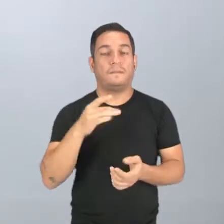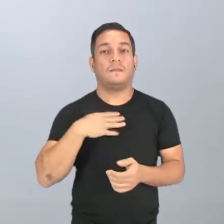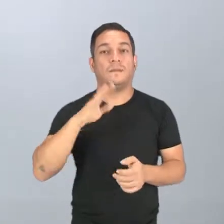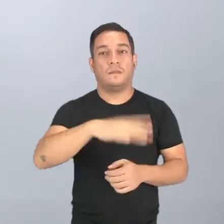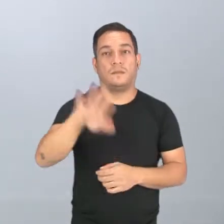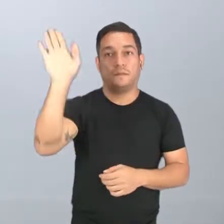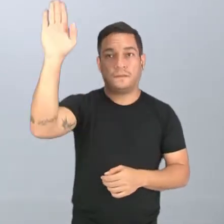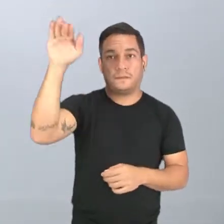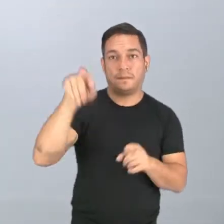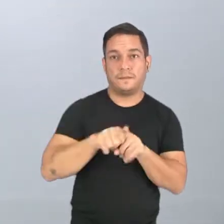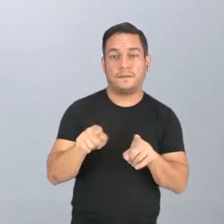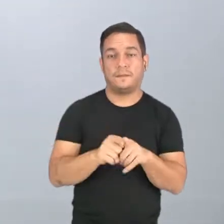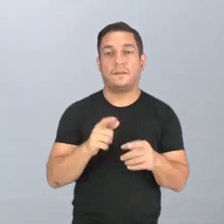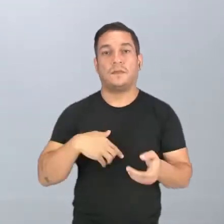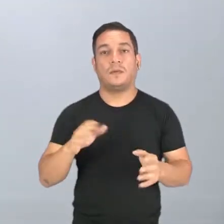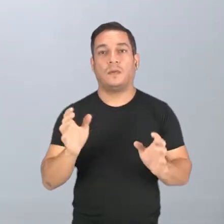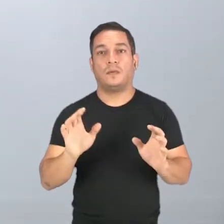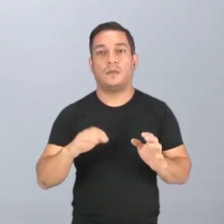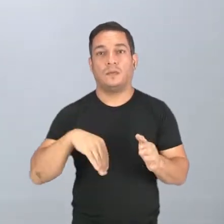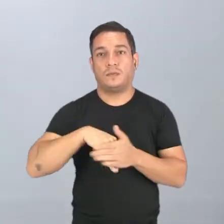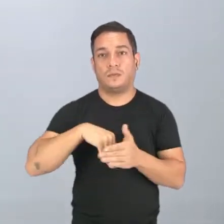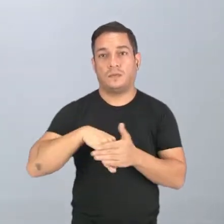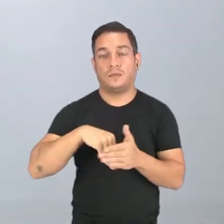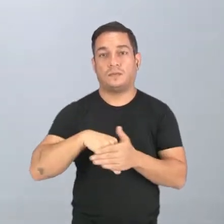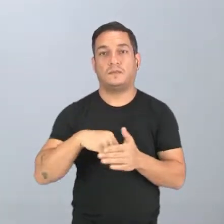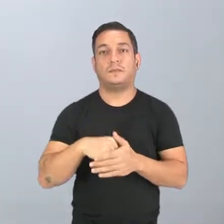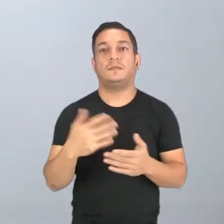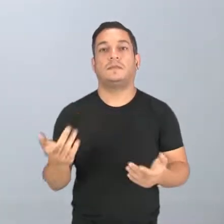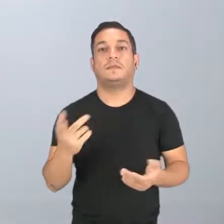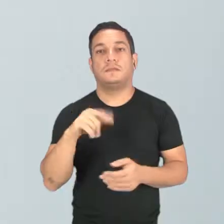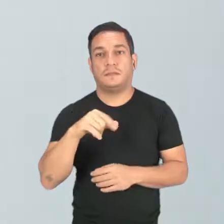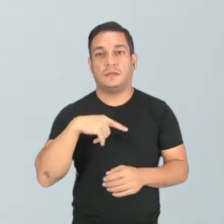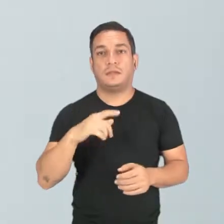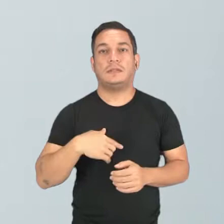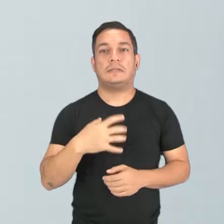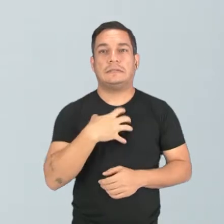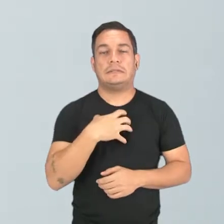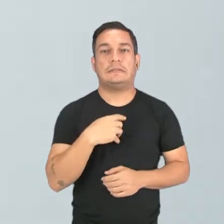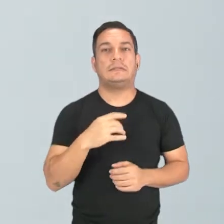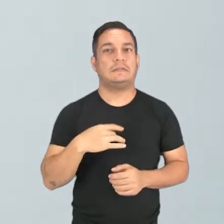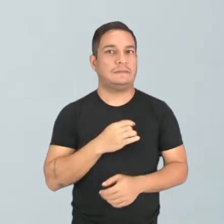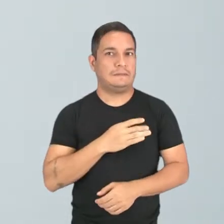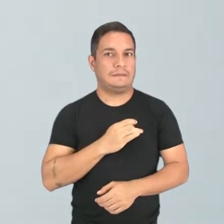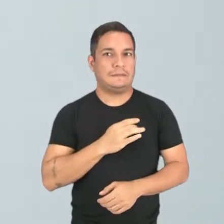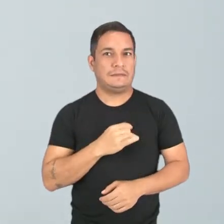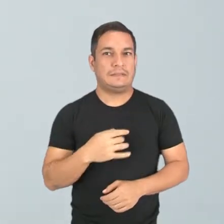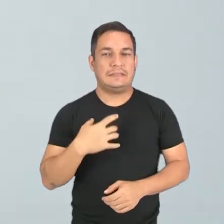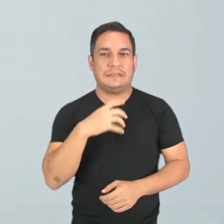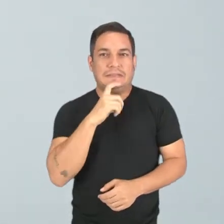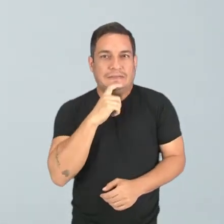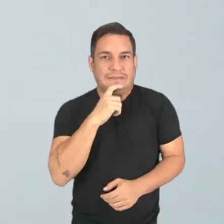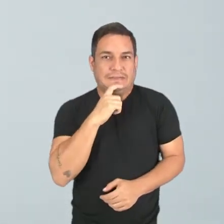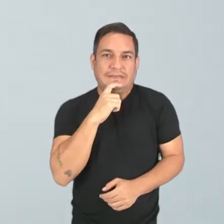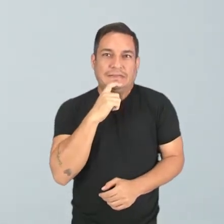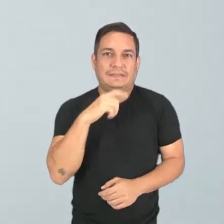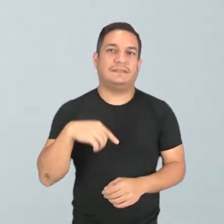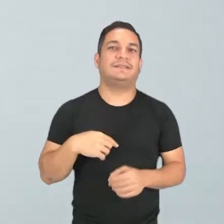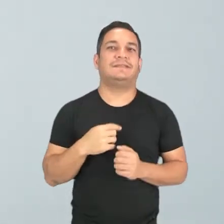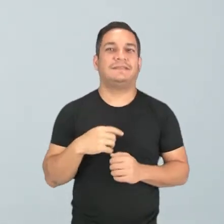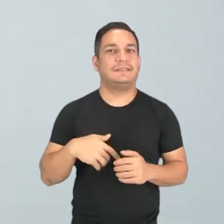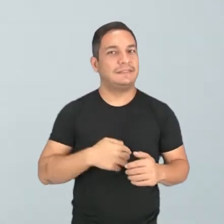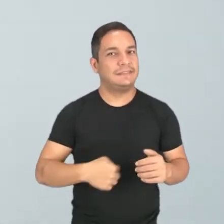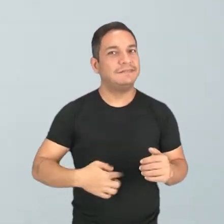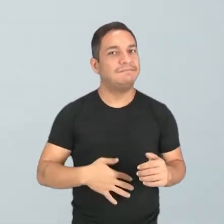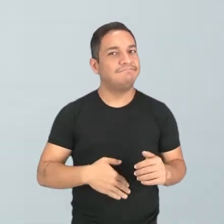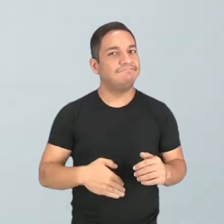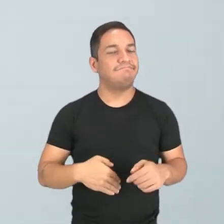vai para alguma competição de futsal, de vôlei, a gente sente aquele friozinho na barriga, né, que é completamente normal. Mas quando a gente,